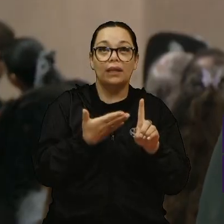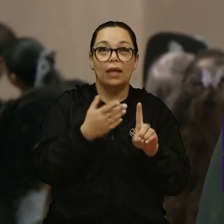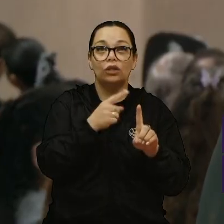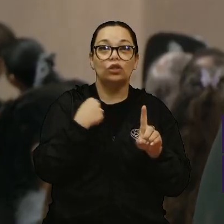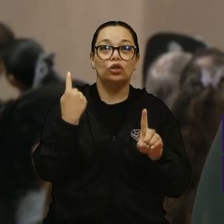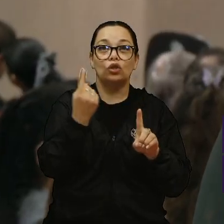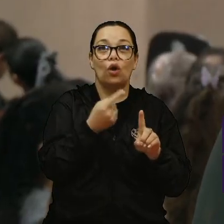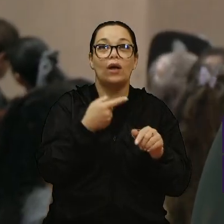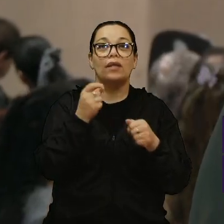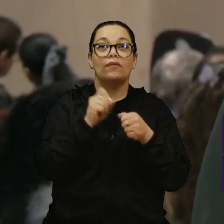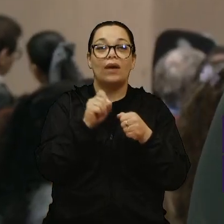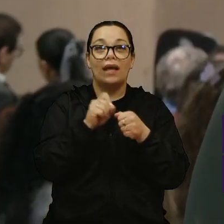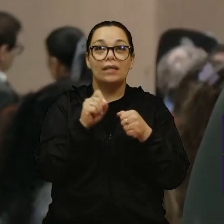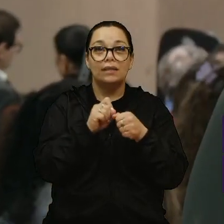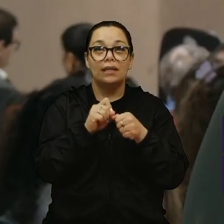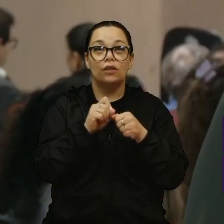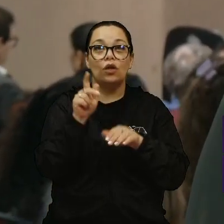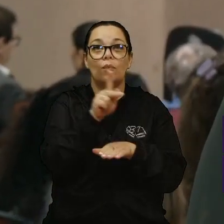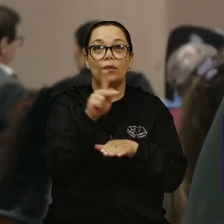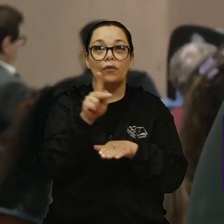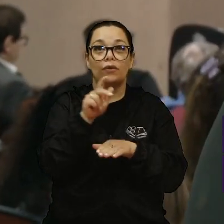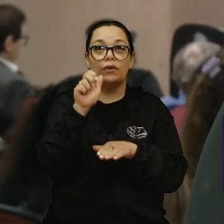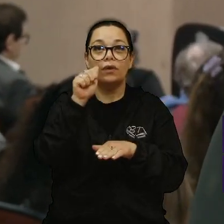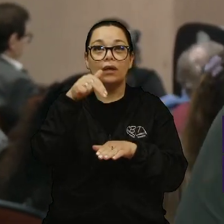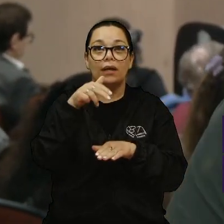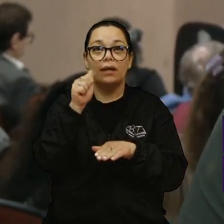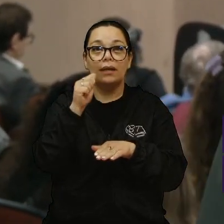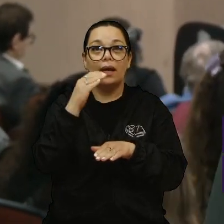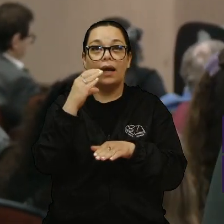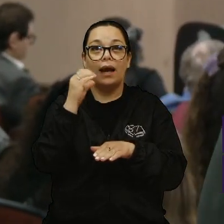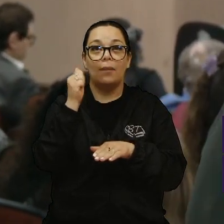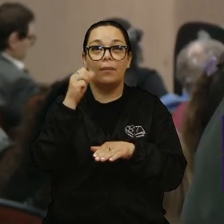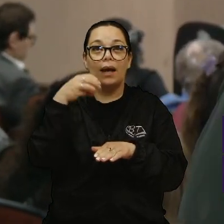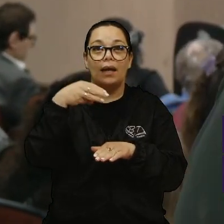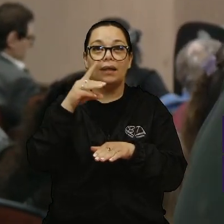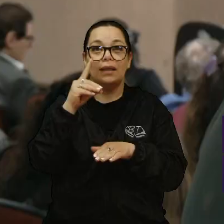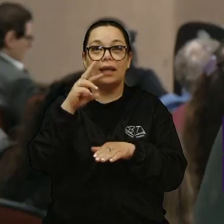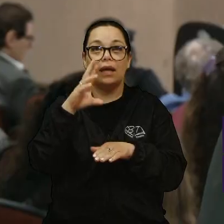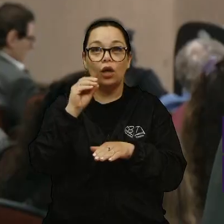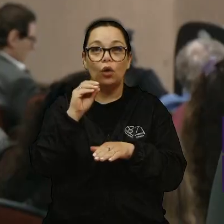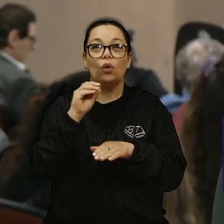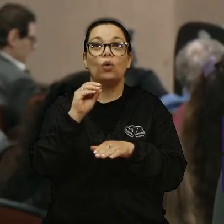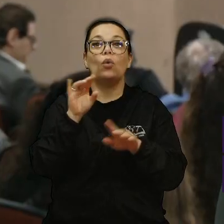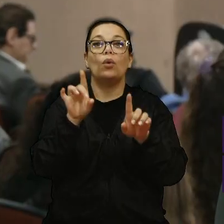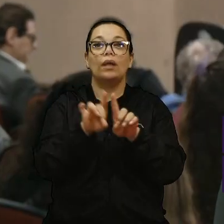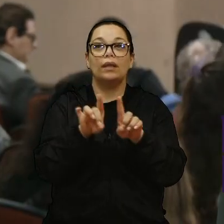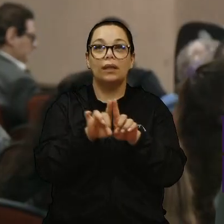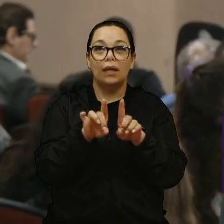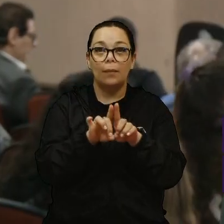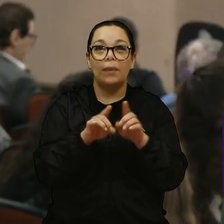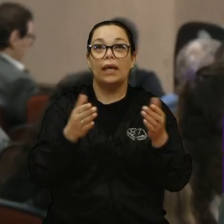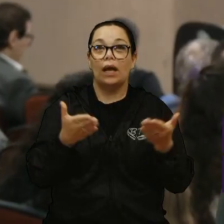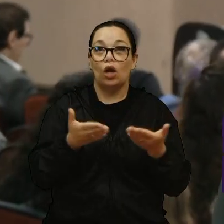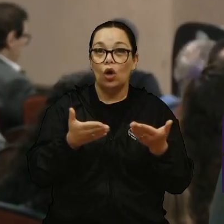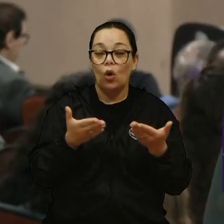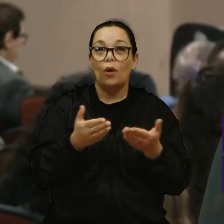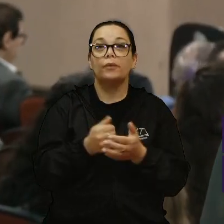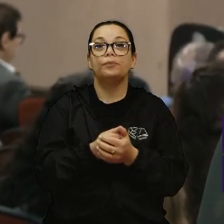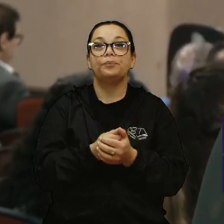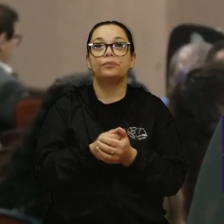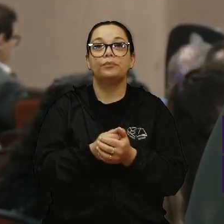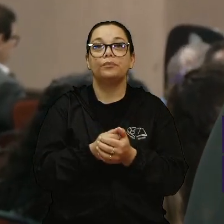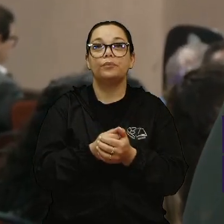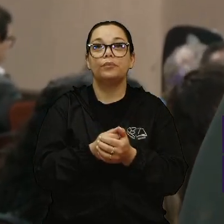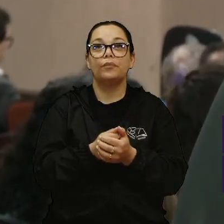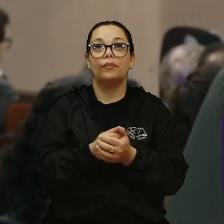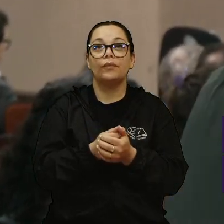estamos fazendo para a professora Ana Camardelo, que tem uma história e que, aliás, agora, recentemente,